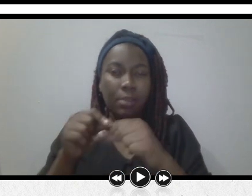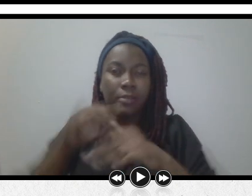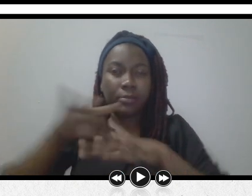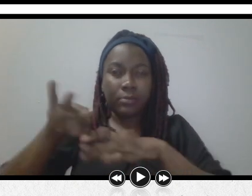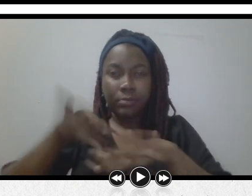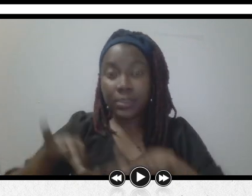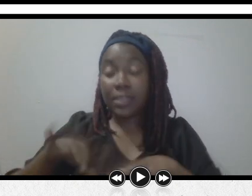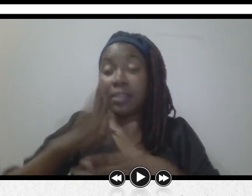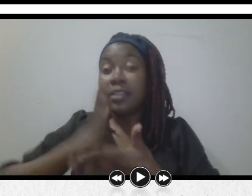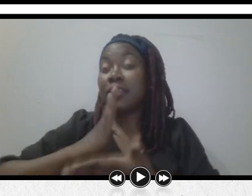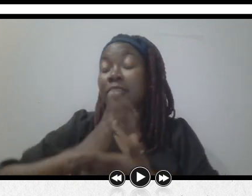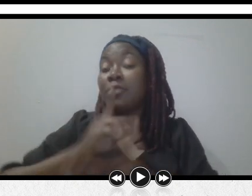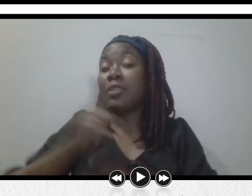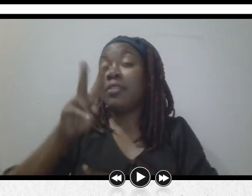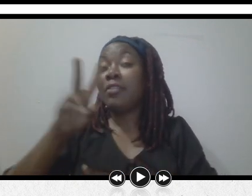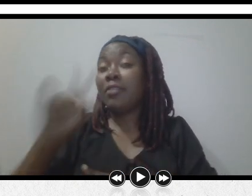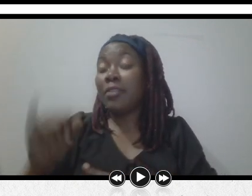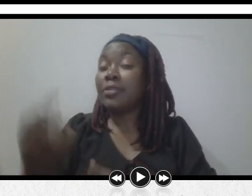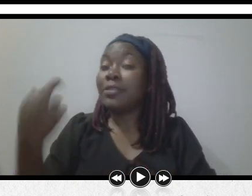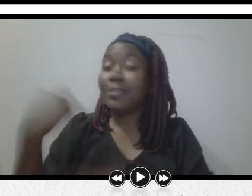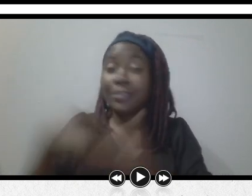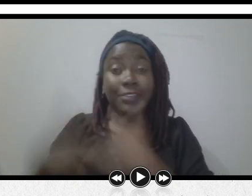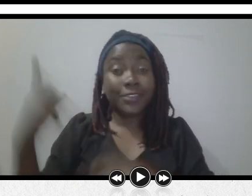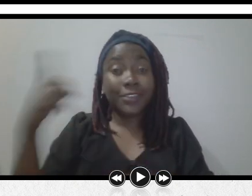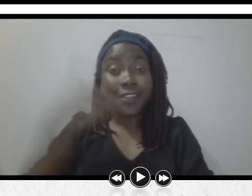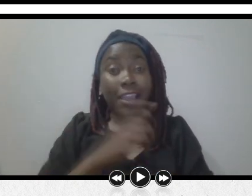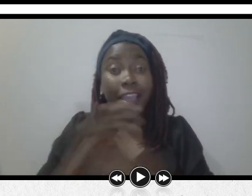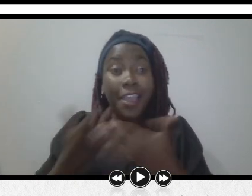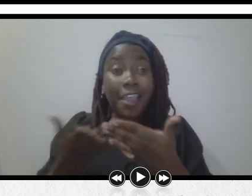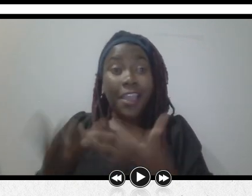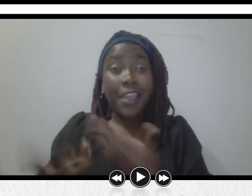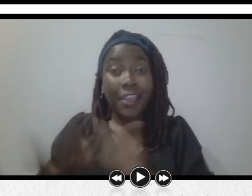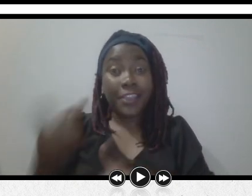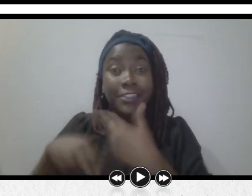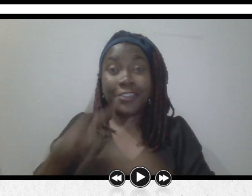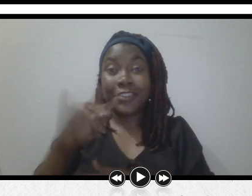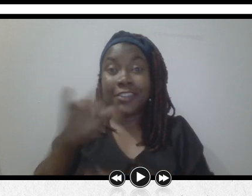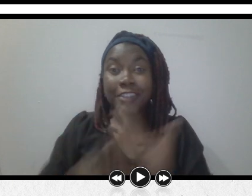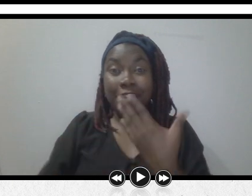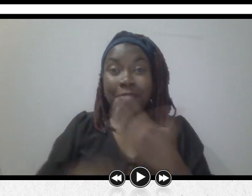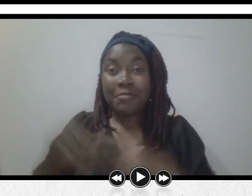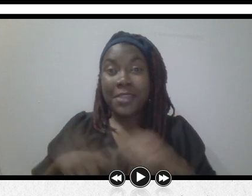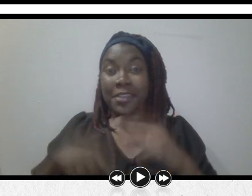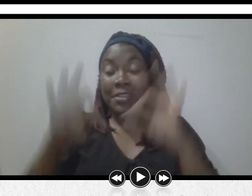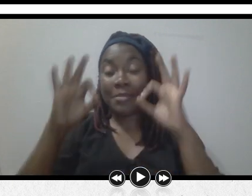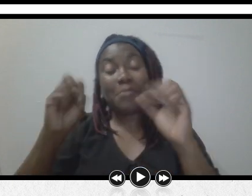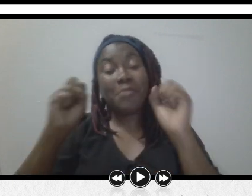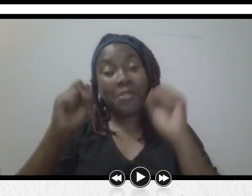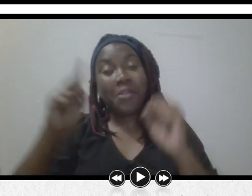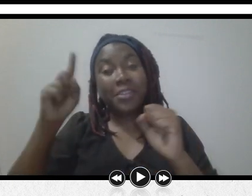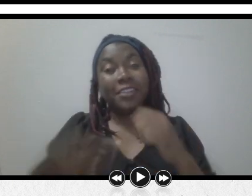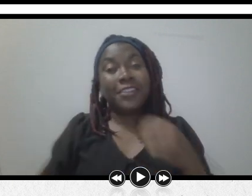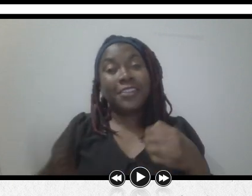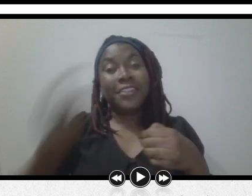por meio dessa coleta seletiva e dessa triagem, os resíduos eles vão ser reciclados. E essa reciclagem vai gerar